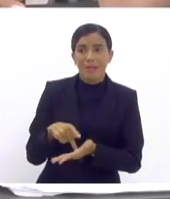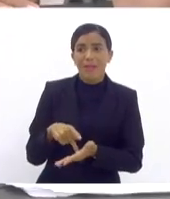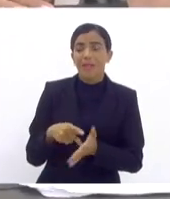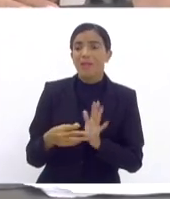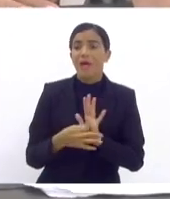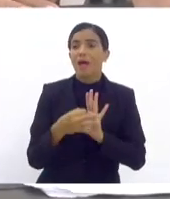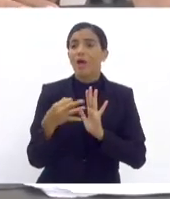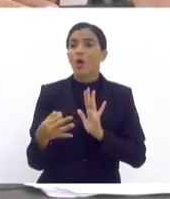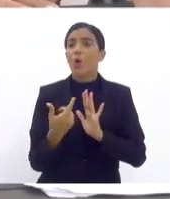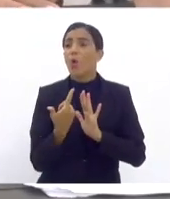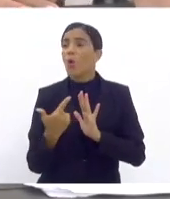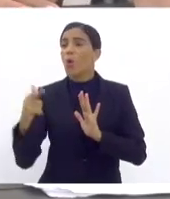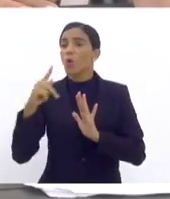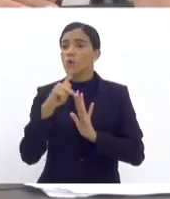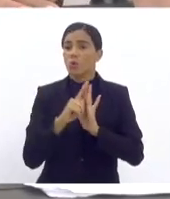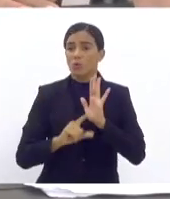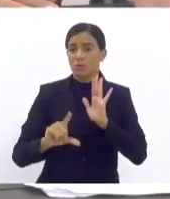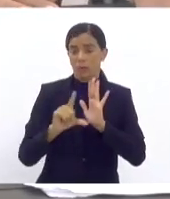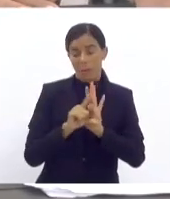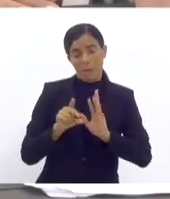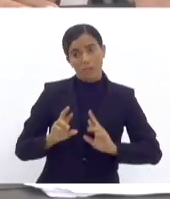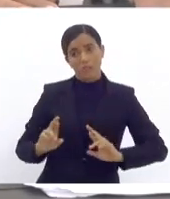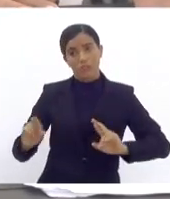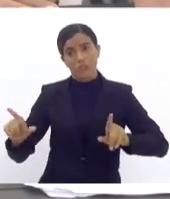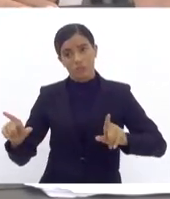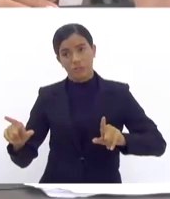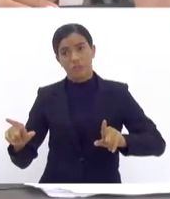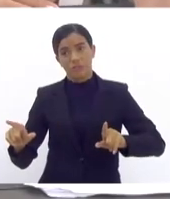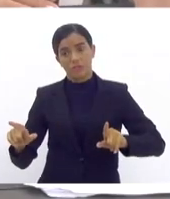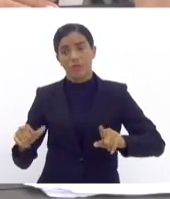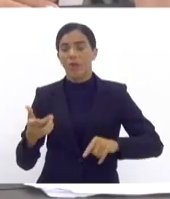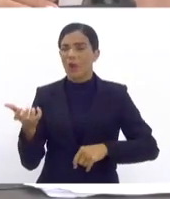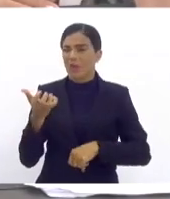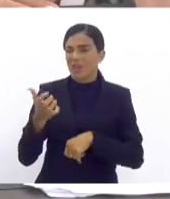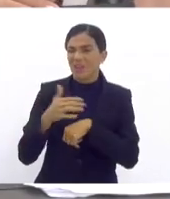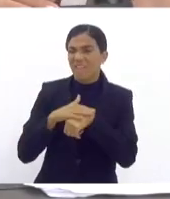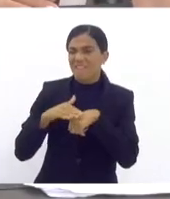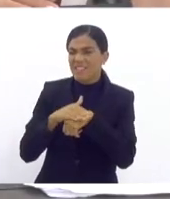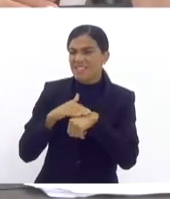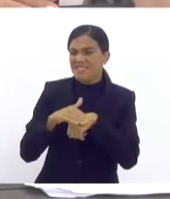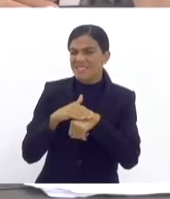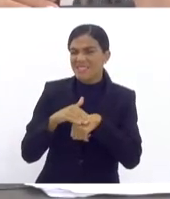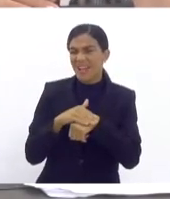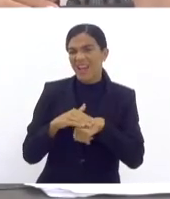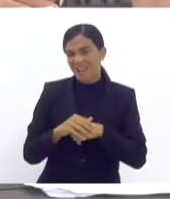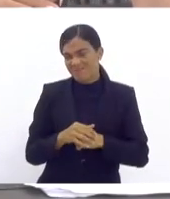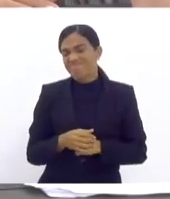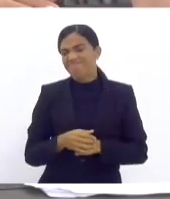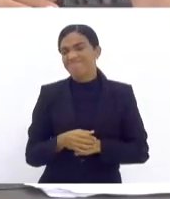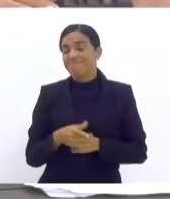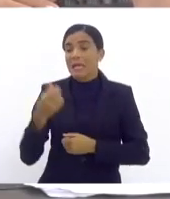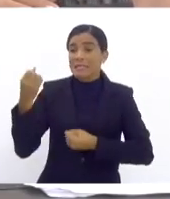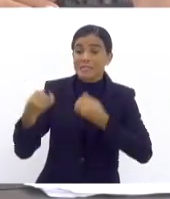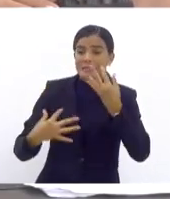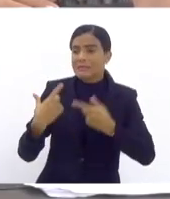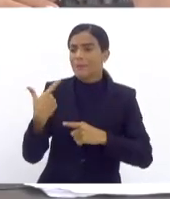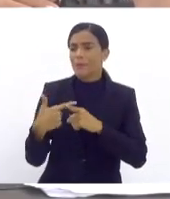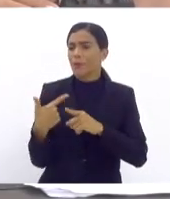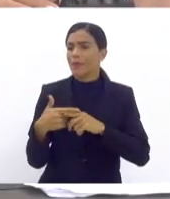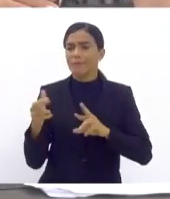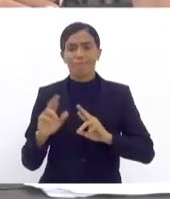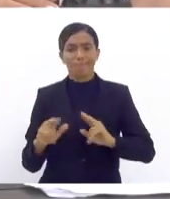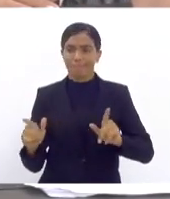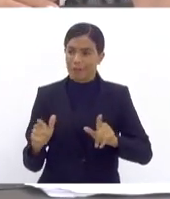anexação de outro projeto que é meu também, mas são diferentes. Certo. Então, eu queria conversar depois com o relator, doutor Serginho, para mostrar porque que eles são diferentes. Então,